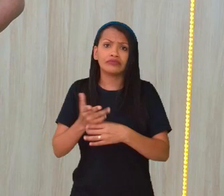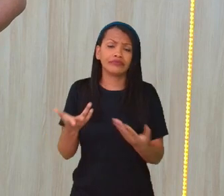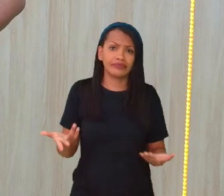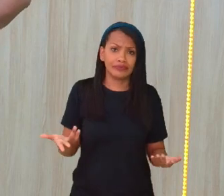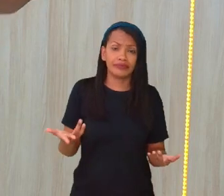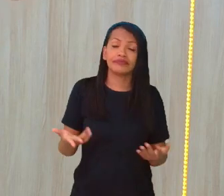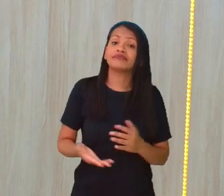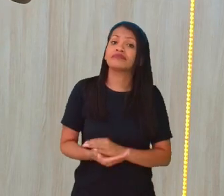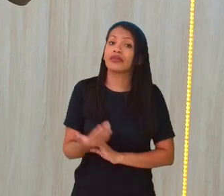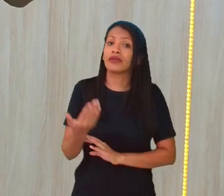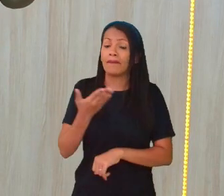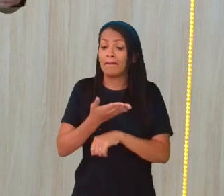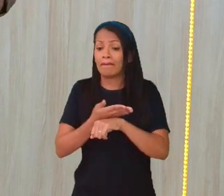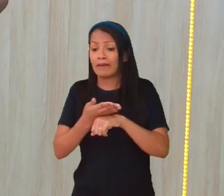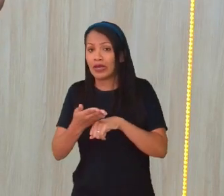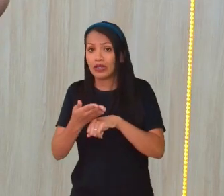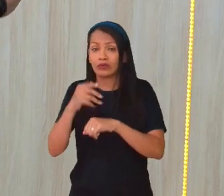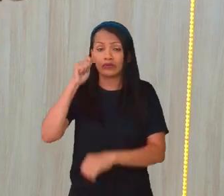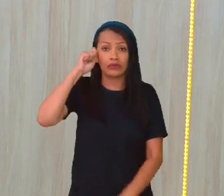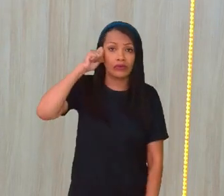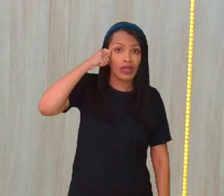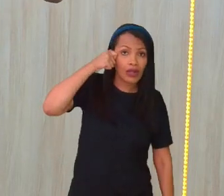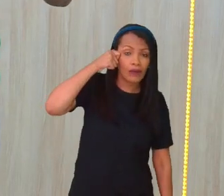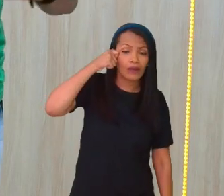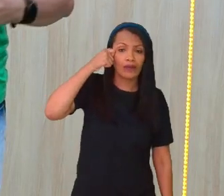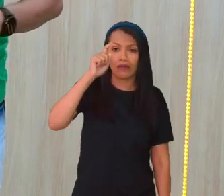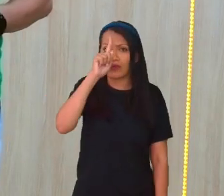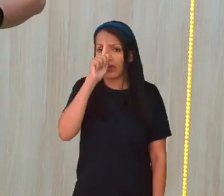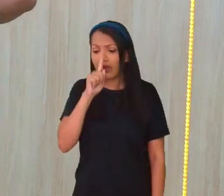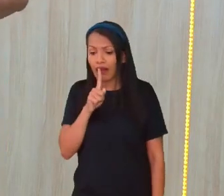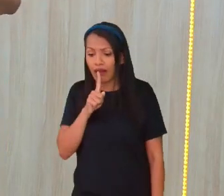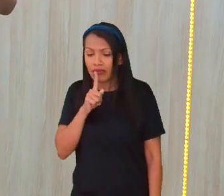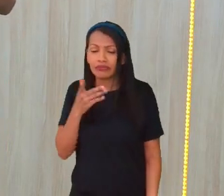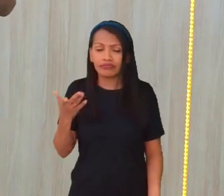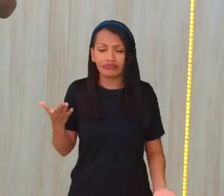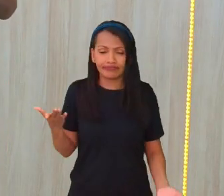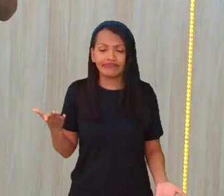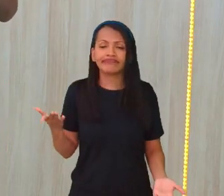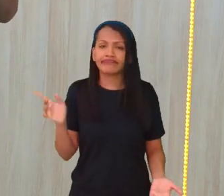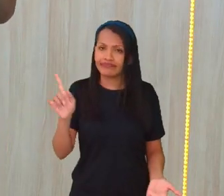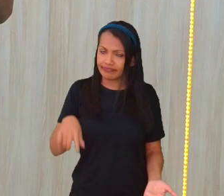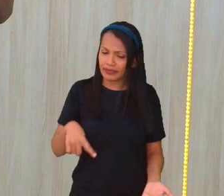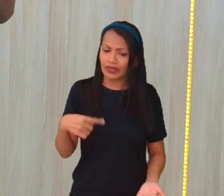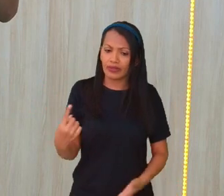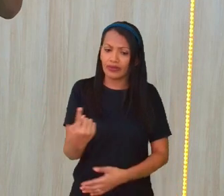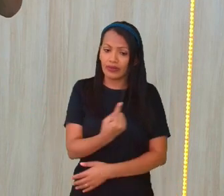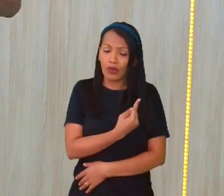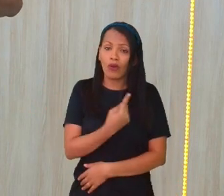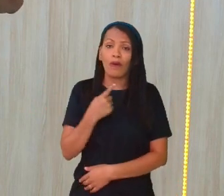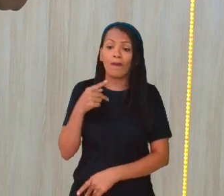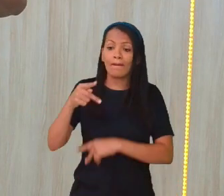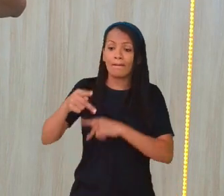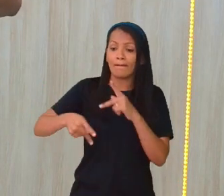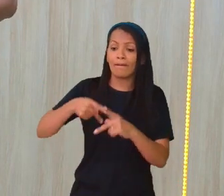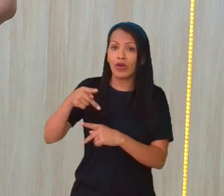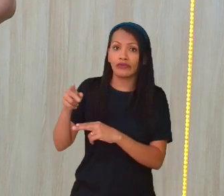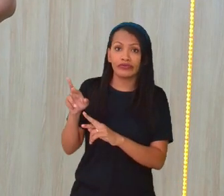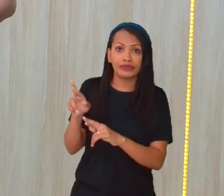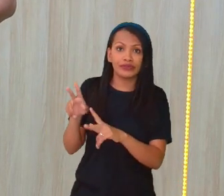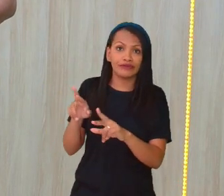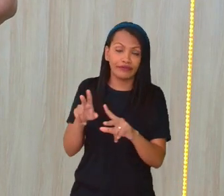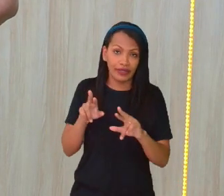né? Branco, negro, amarelo, né? Nós somos um povo